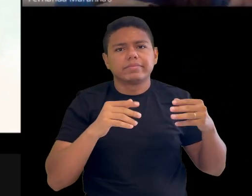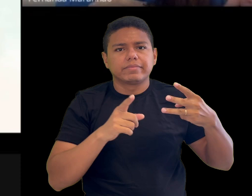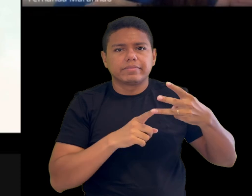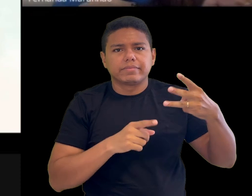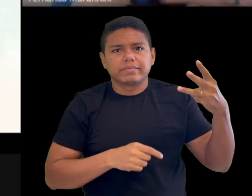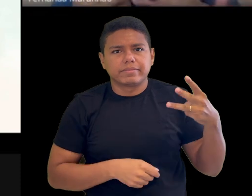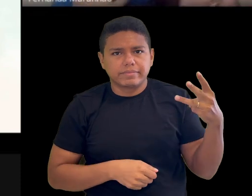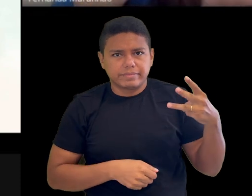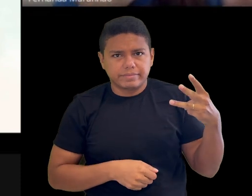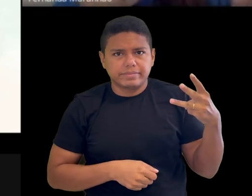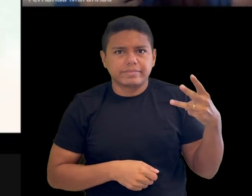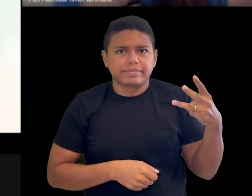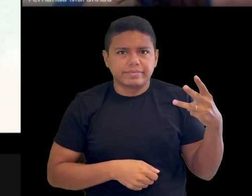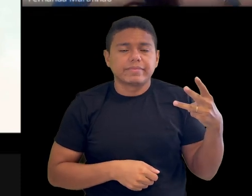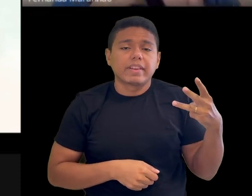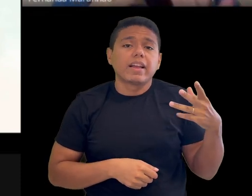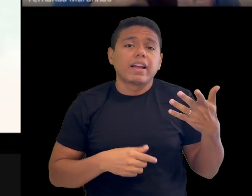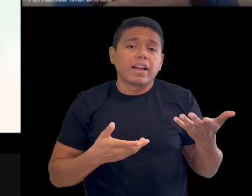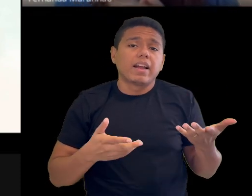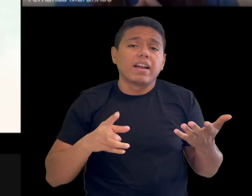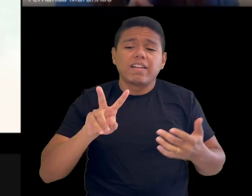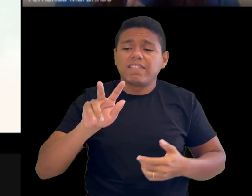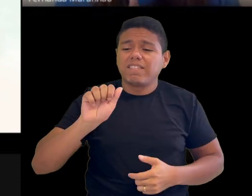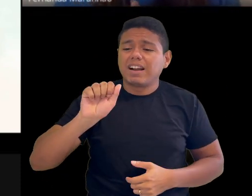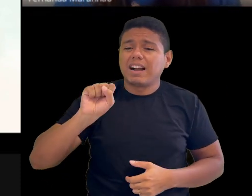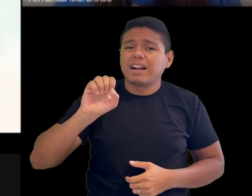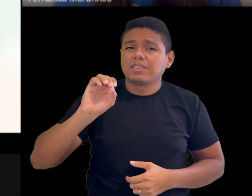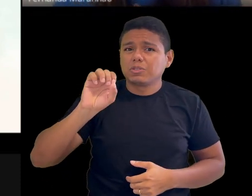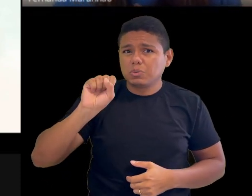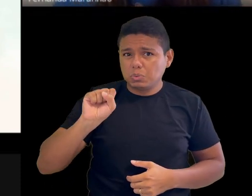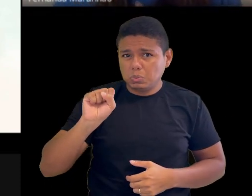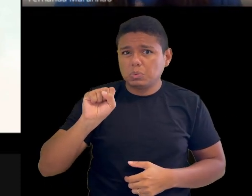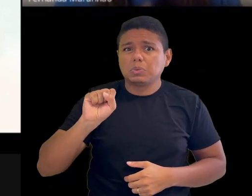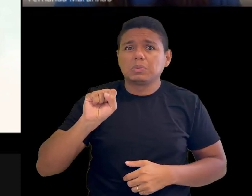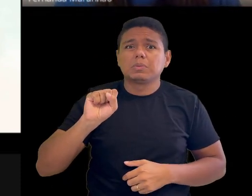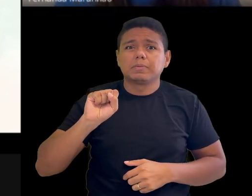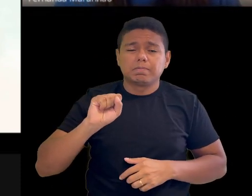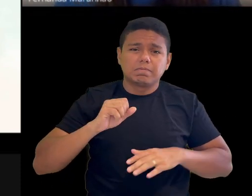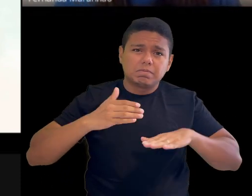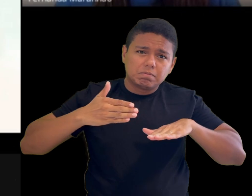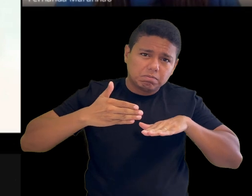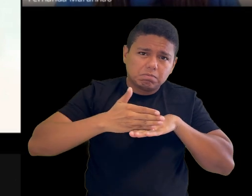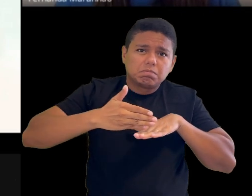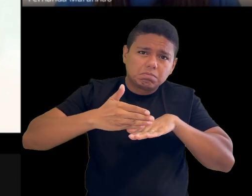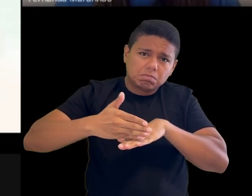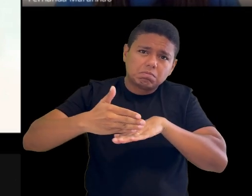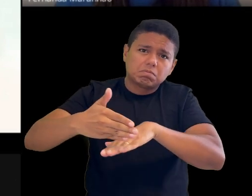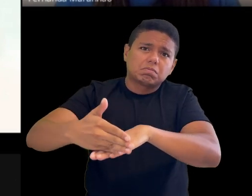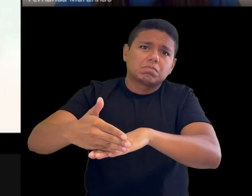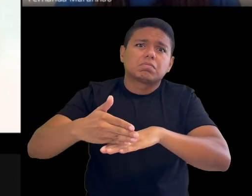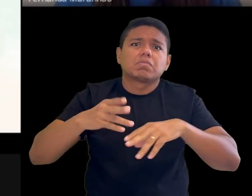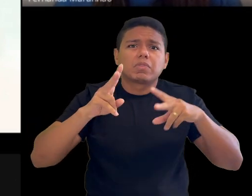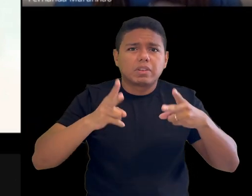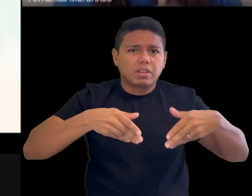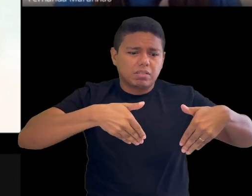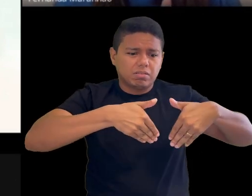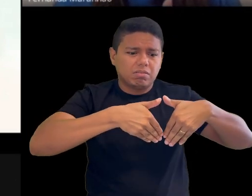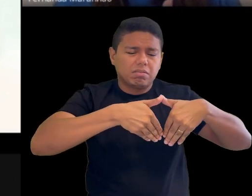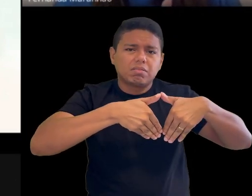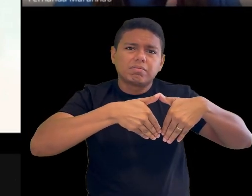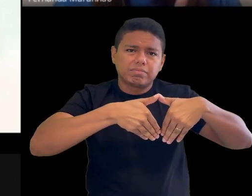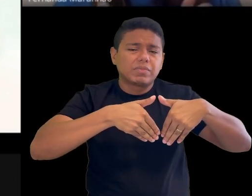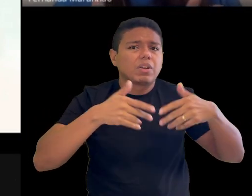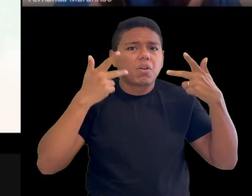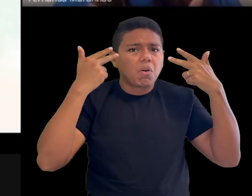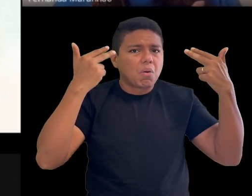vasos penetrando e invadindo a serosa uterina, que não é comum numa placentação normal. À direita,